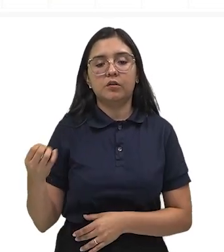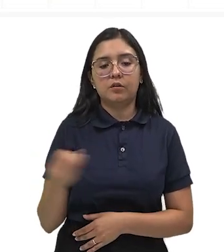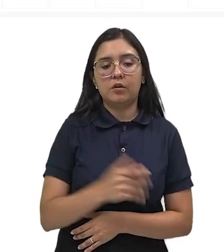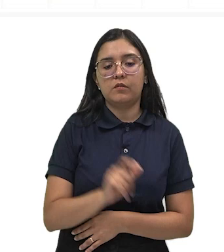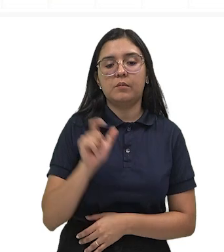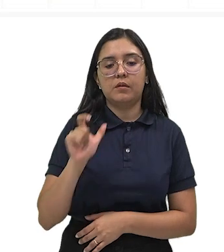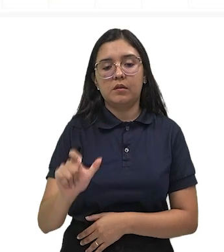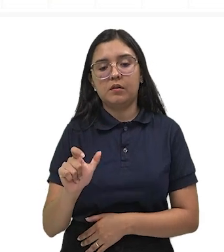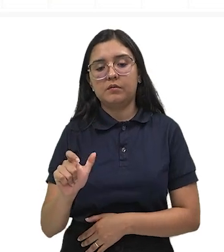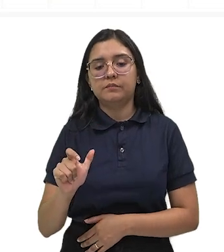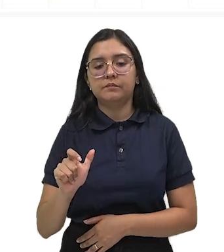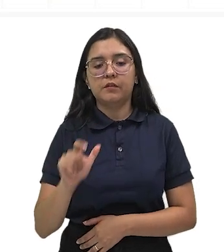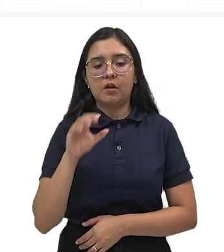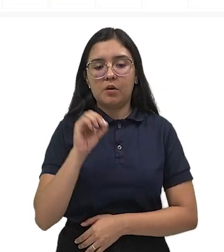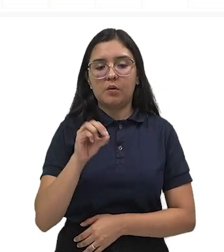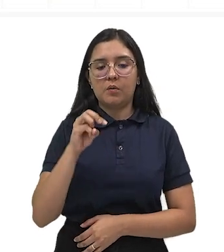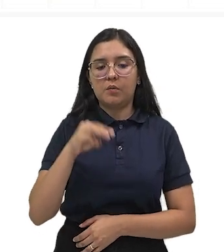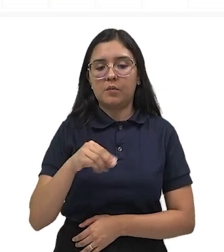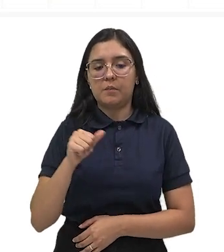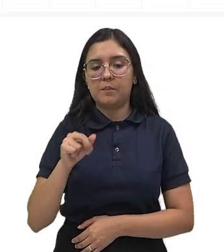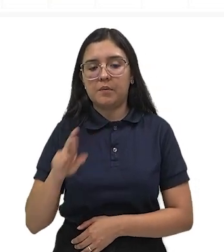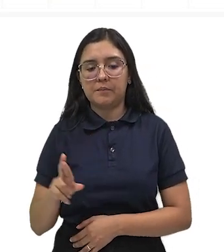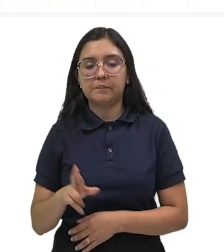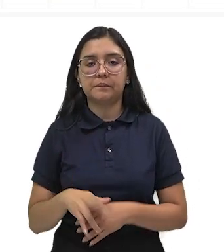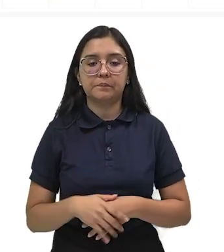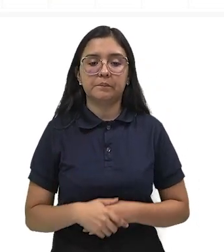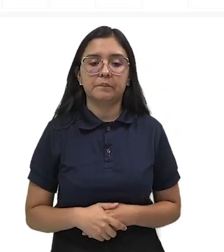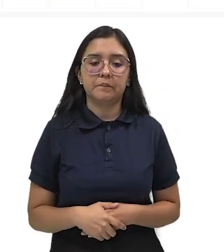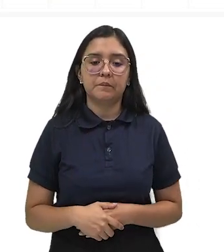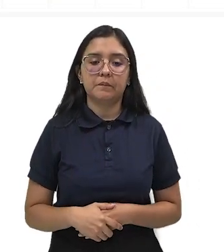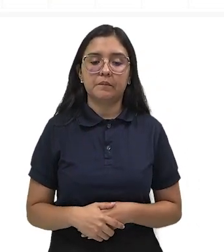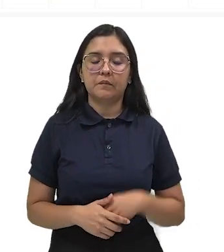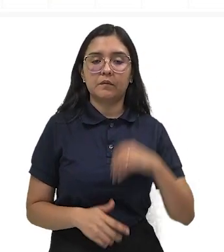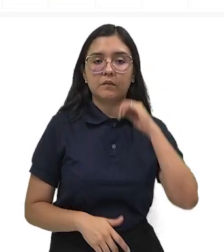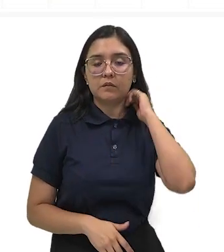On, mar. Ó, essa já tem